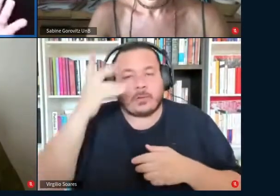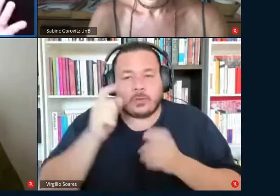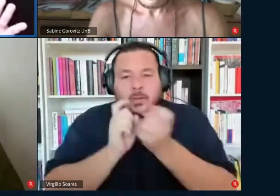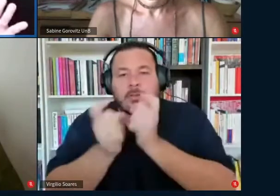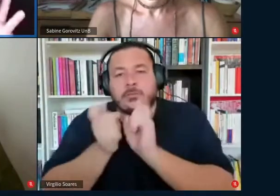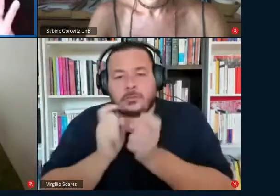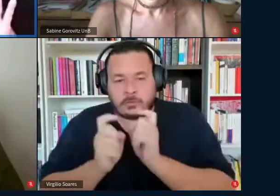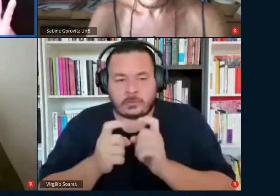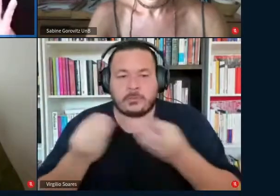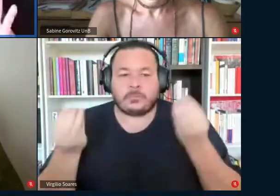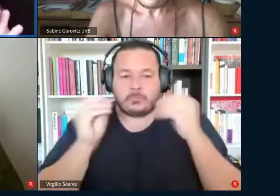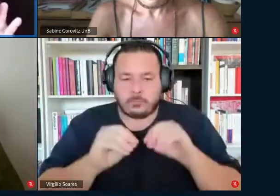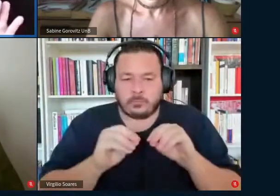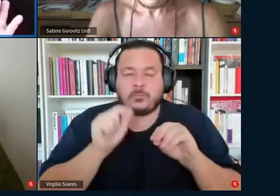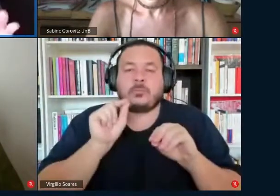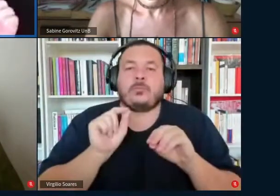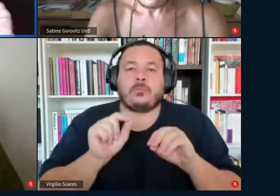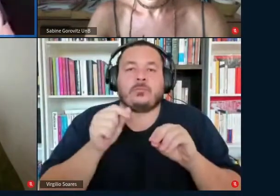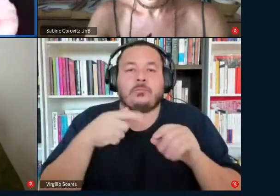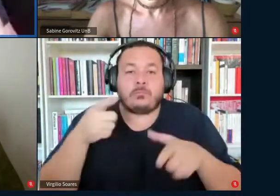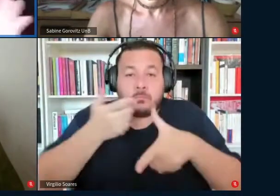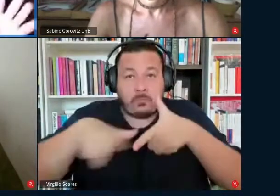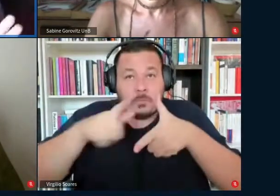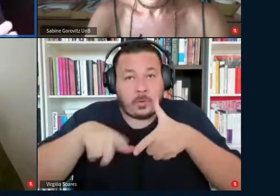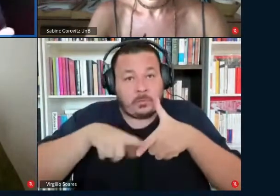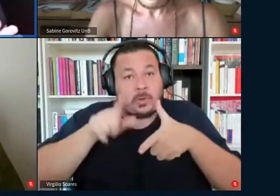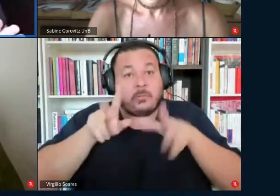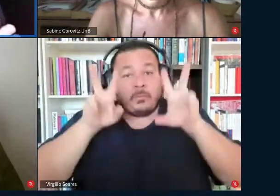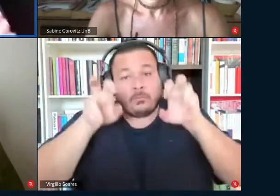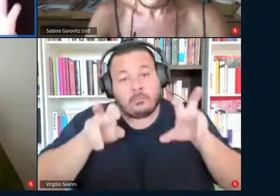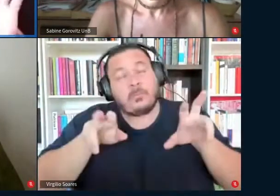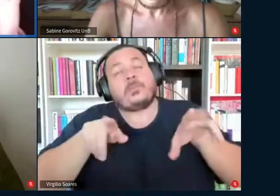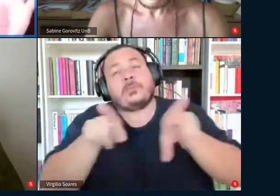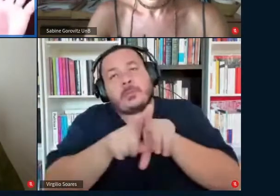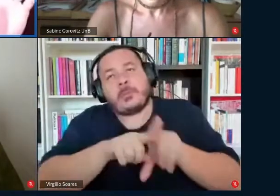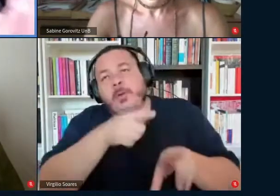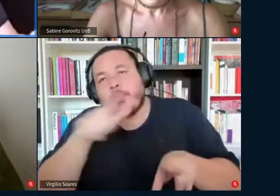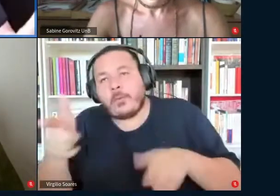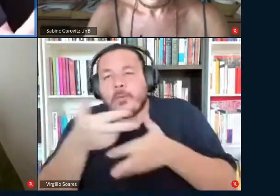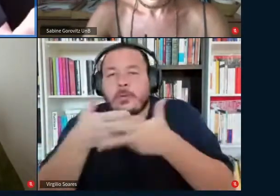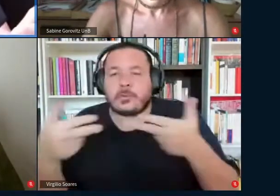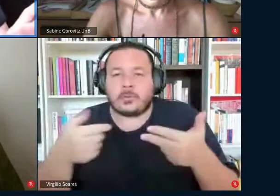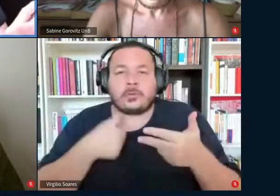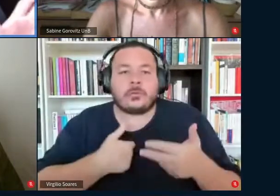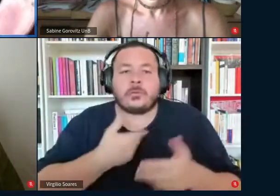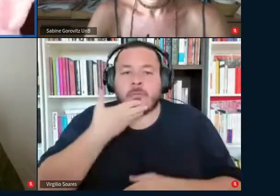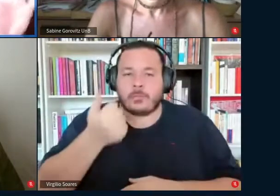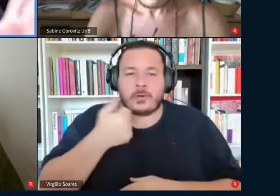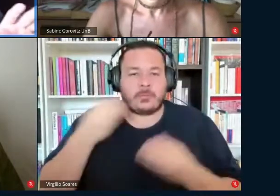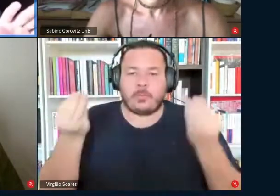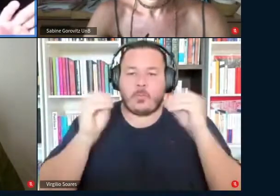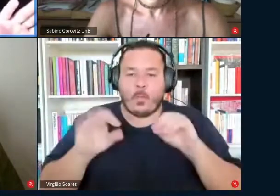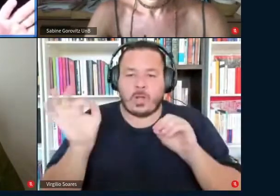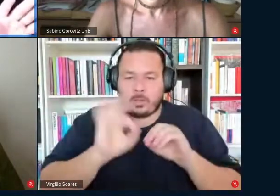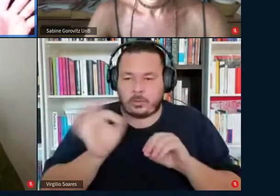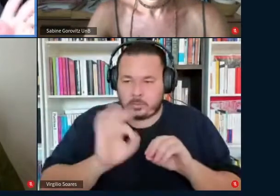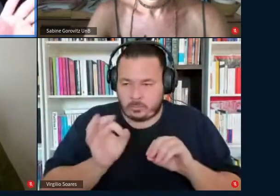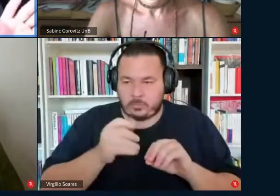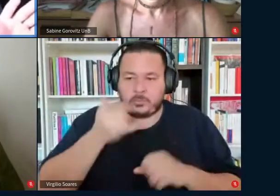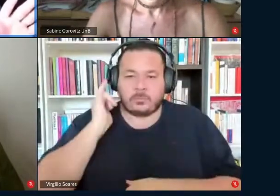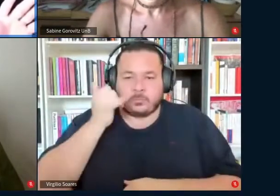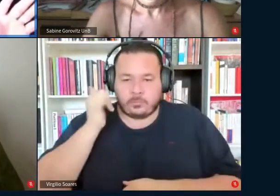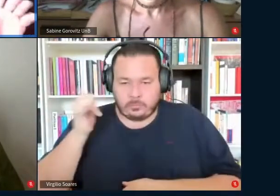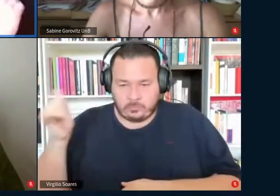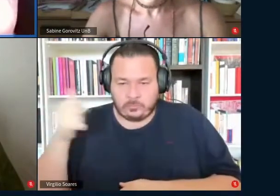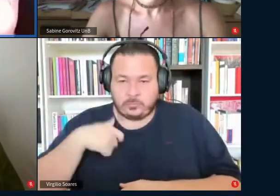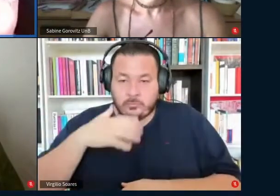de colocar essa situação, como outras coisas também eu acabei preferindo não colocar na narrativa, né,